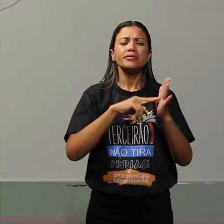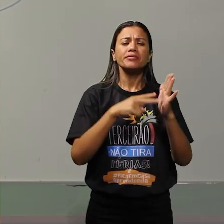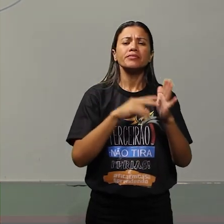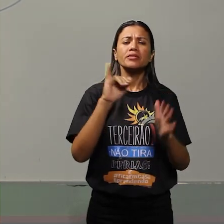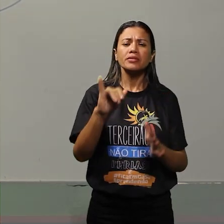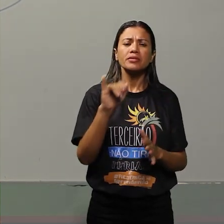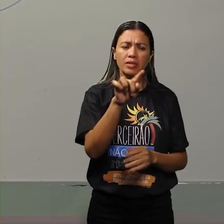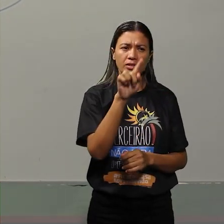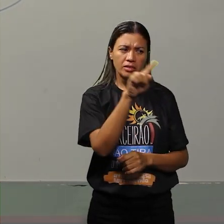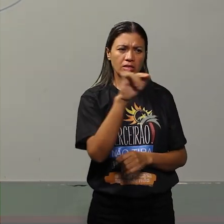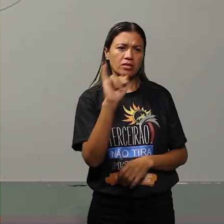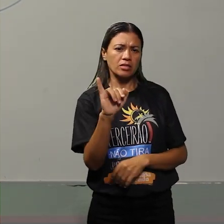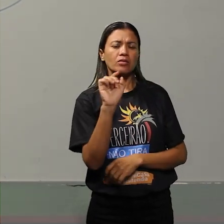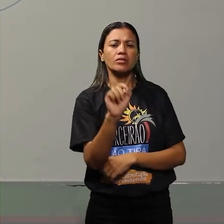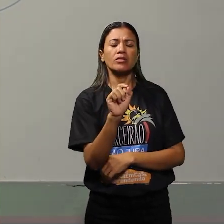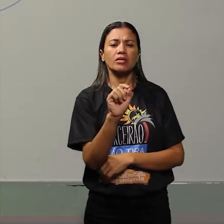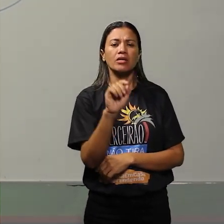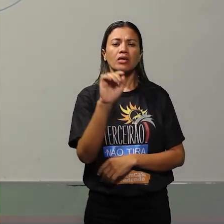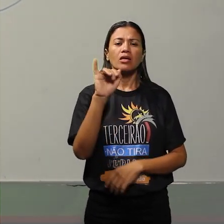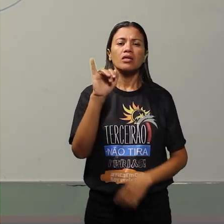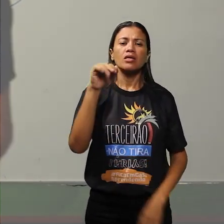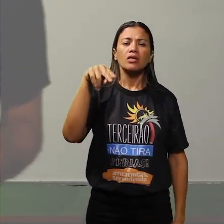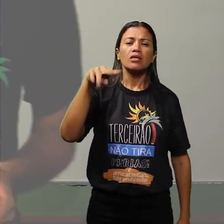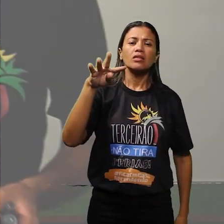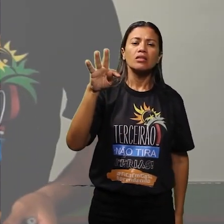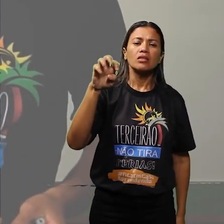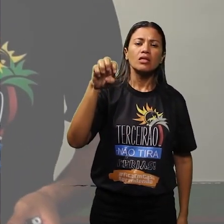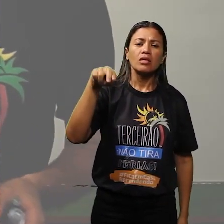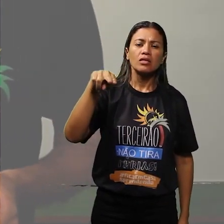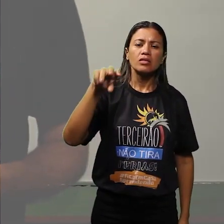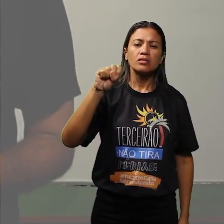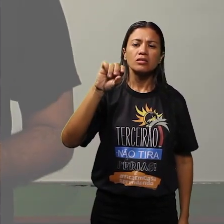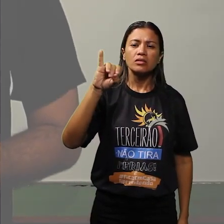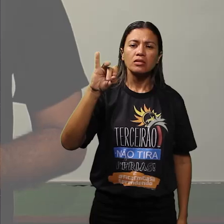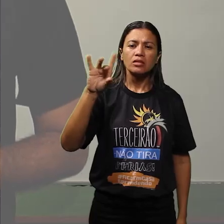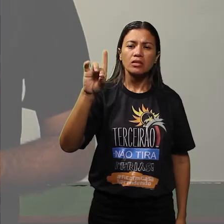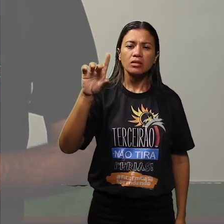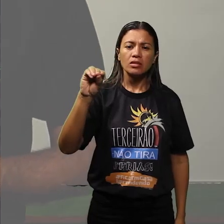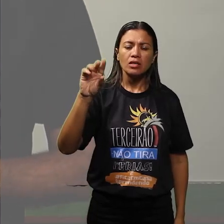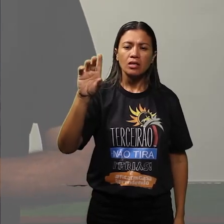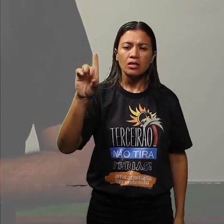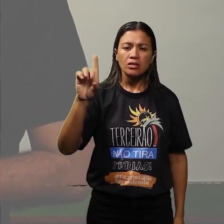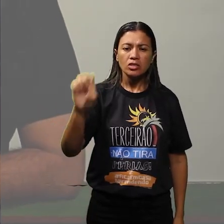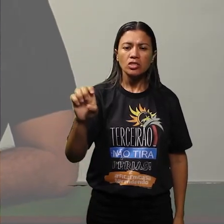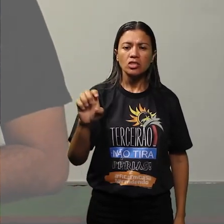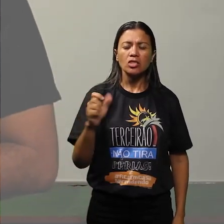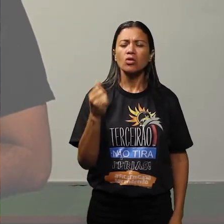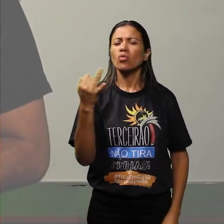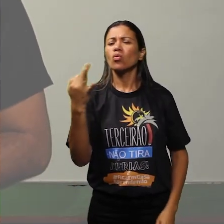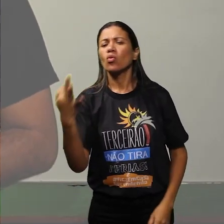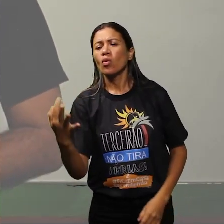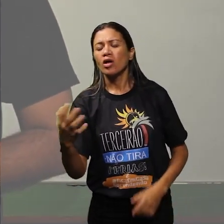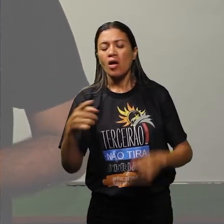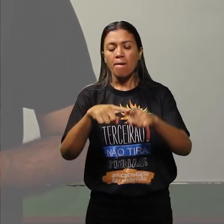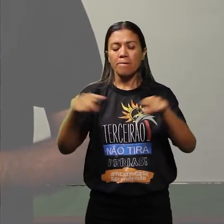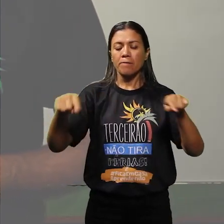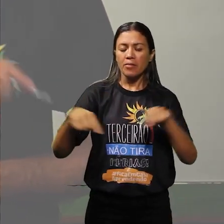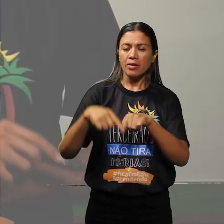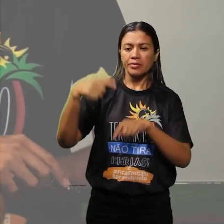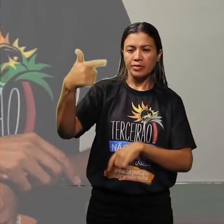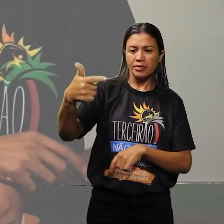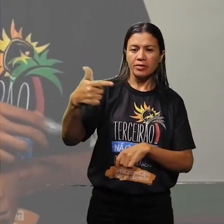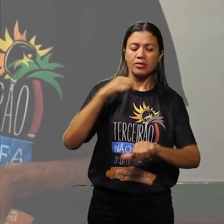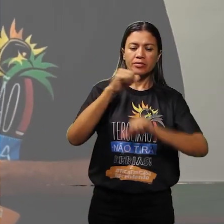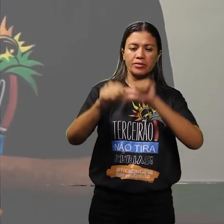aqui, ó, esse camarada aqui, ó, é a intensidade que meu amigo quer medir. Eu quero medir a intensidade de não sei quantos watts por metro quadrado. Eu jogo ali e transformo